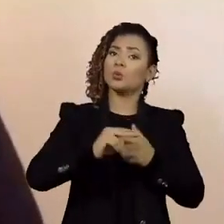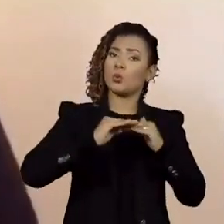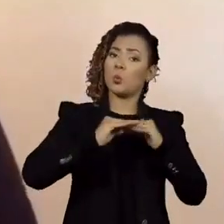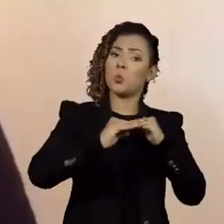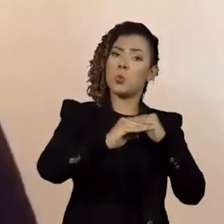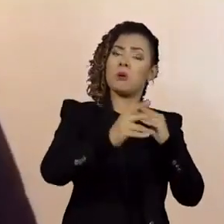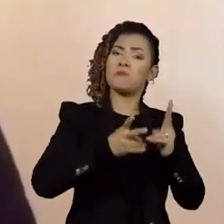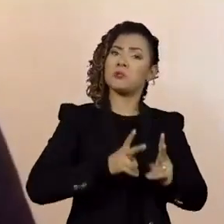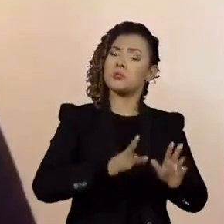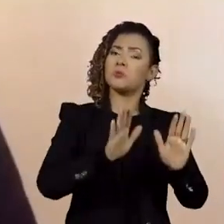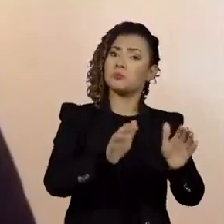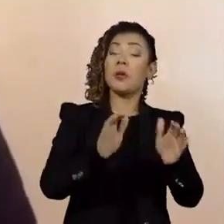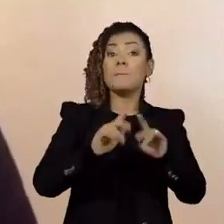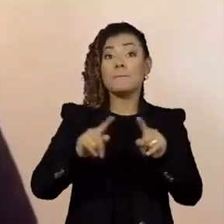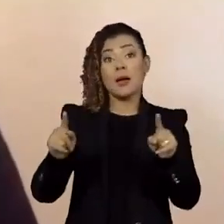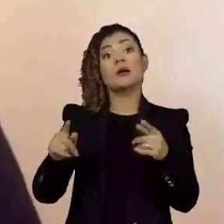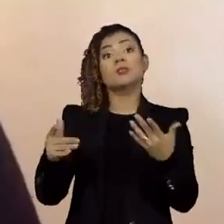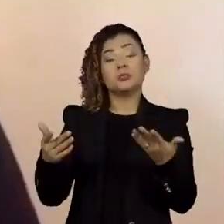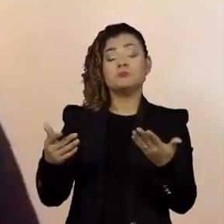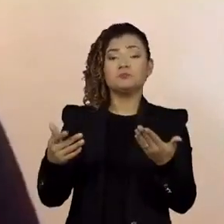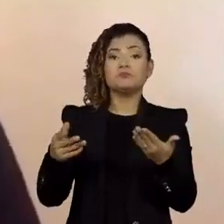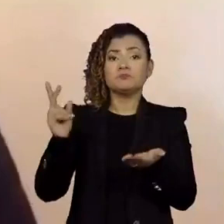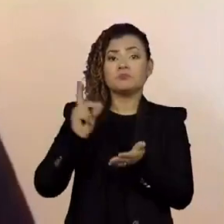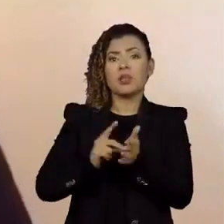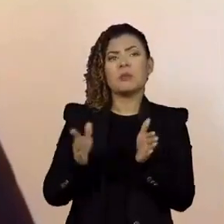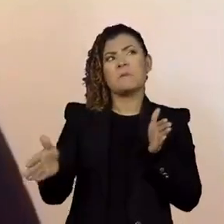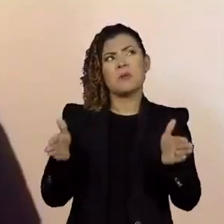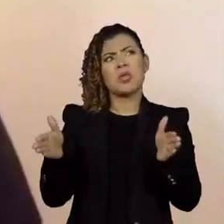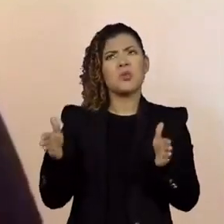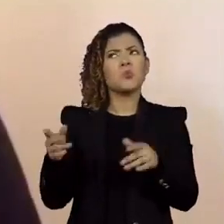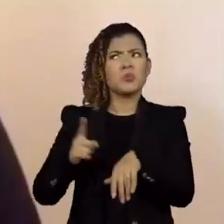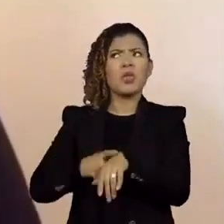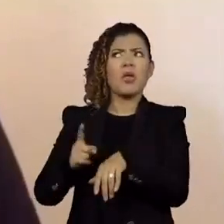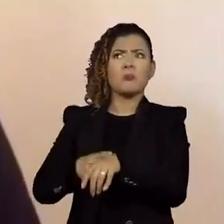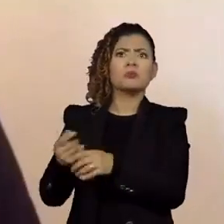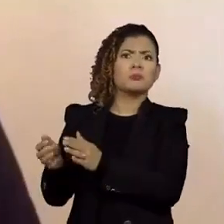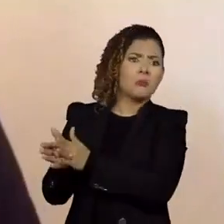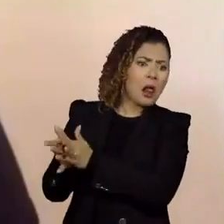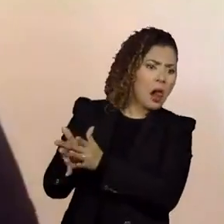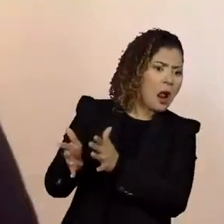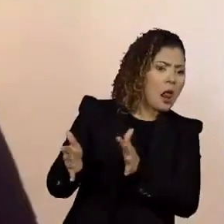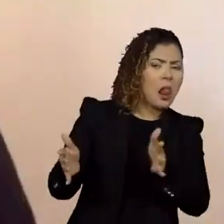beirando a deflação, perigosamente a deflação, durante